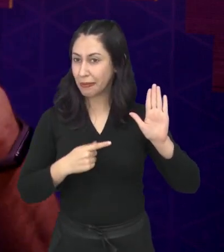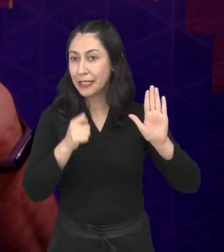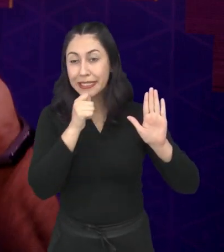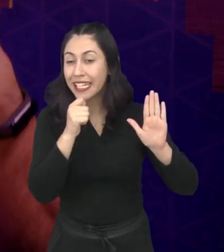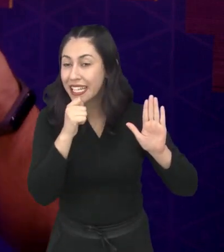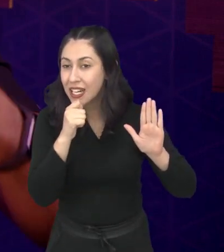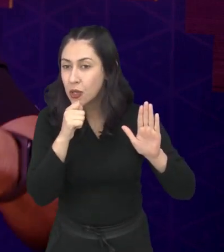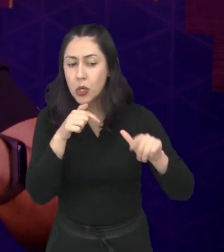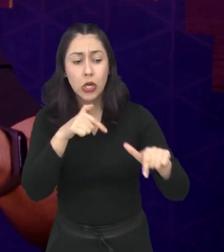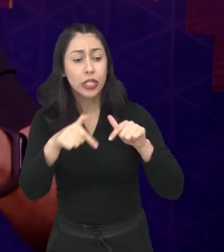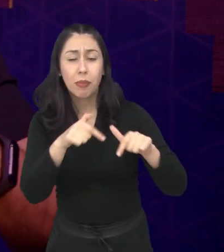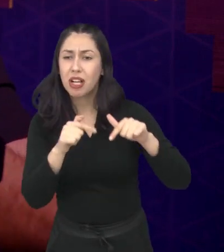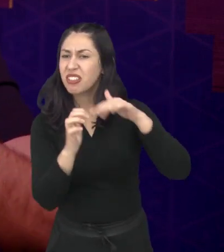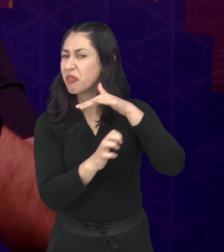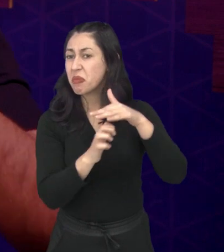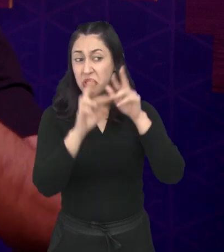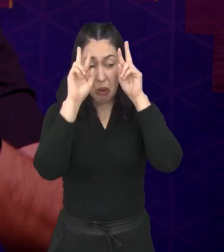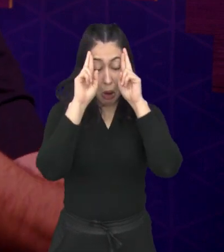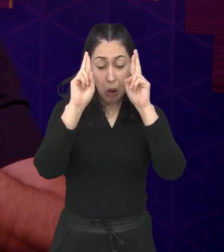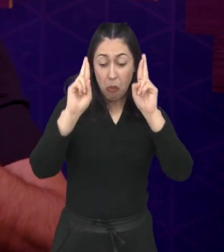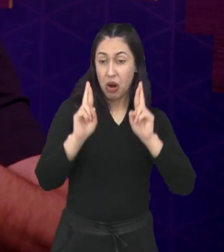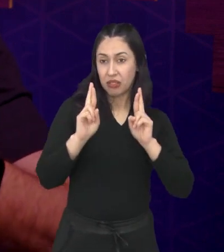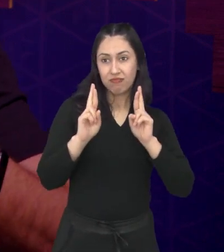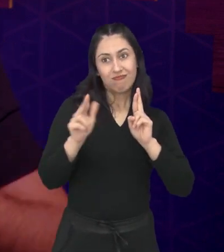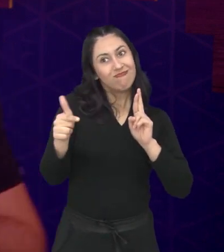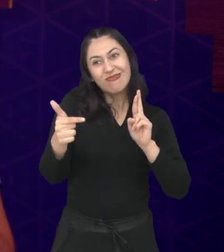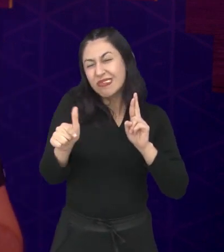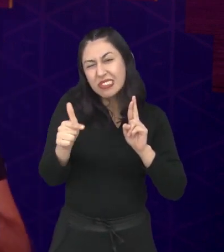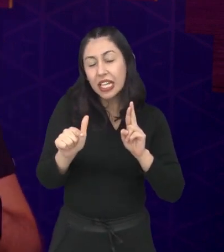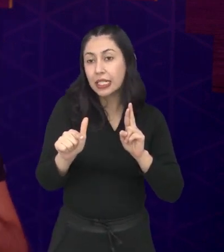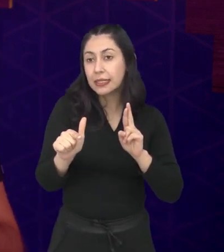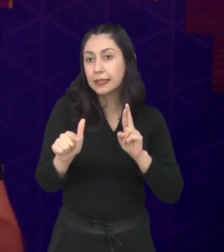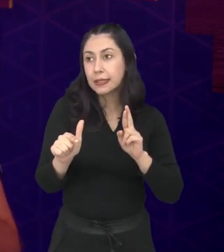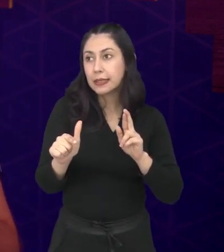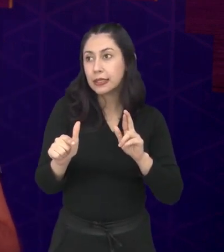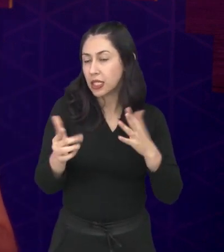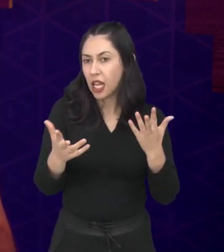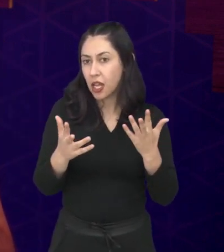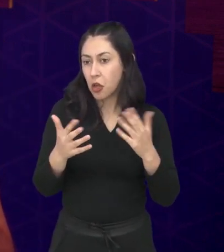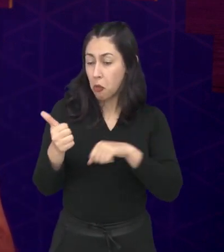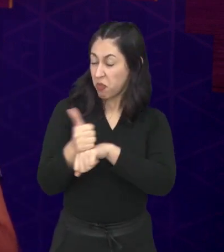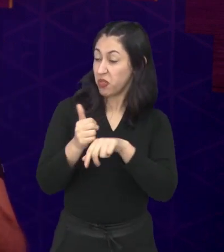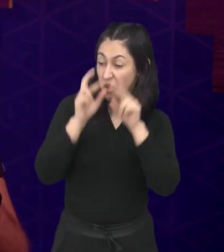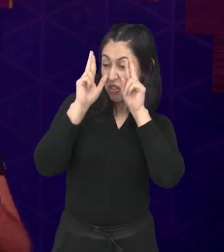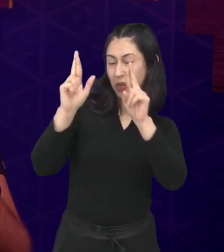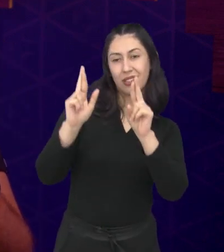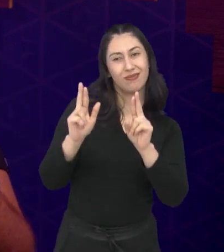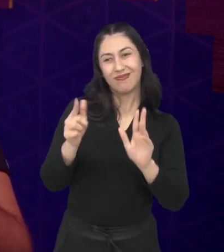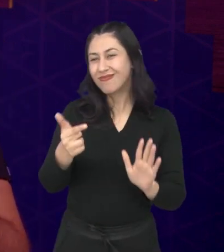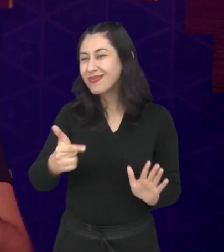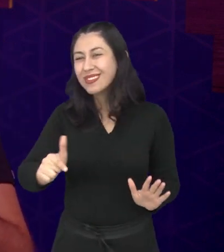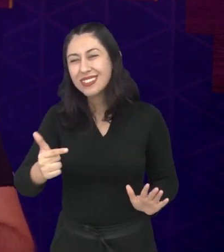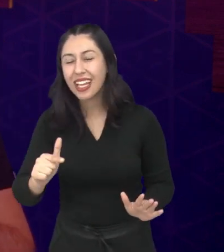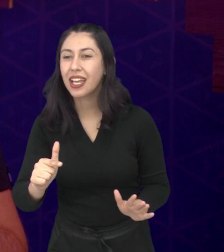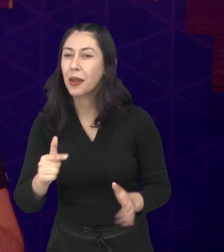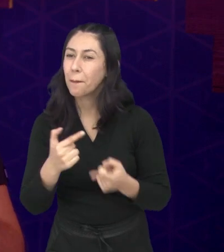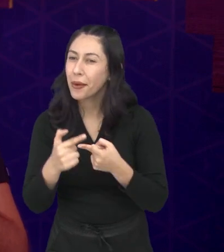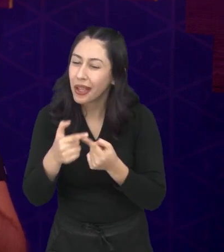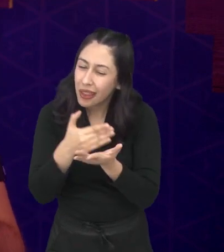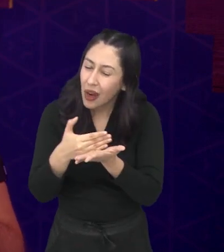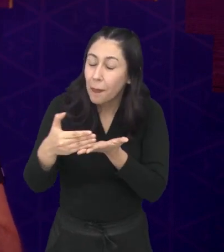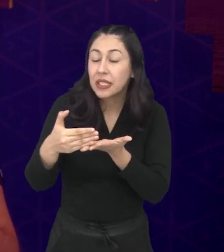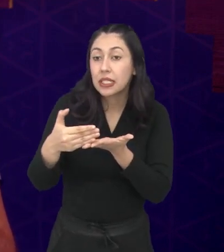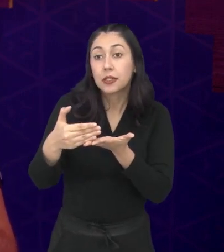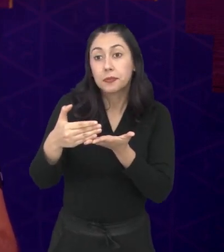ele trabalha numa empresa que ainda não respeitam ele, né, então assim, não respeitam ele como profissional, né, ele